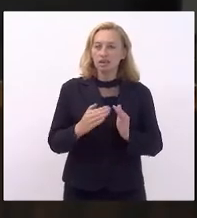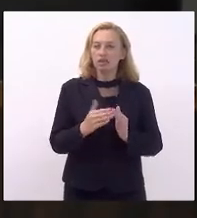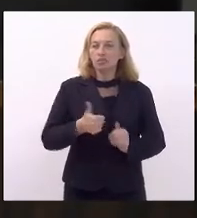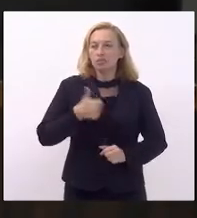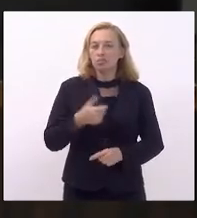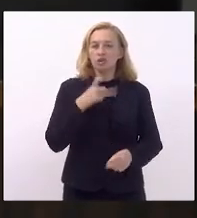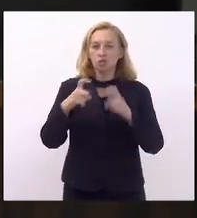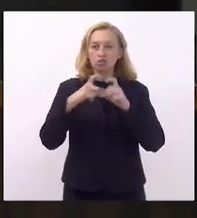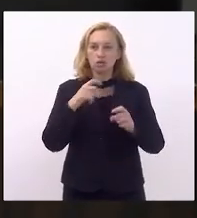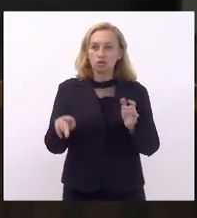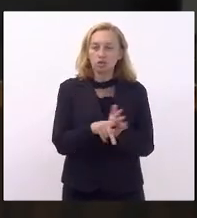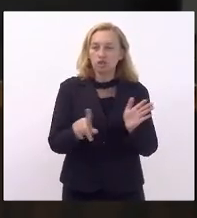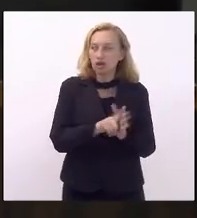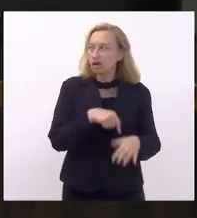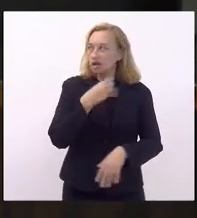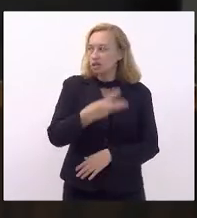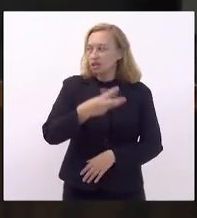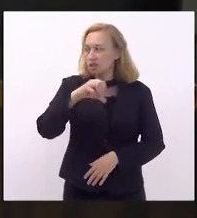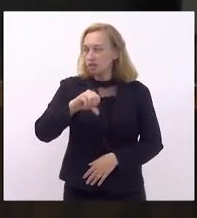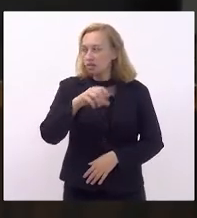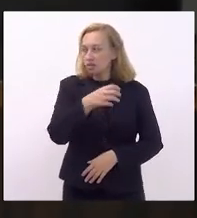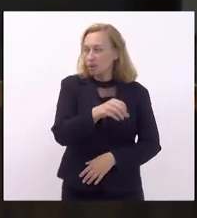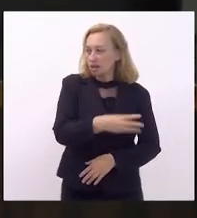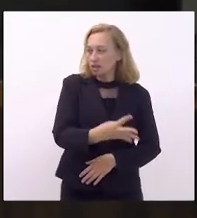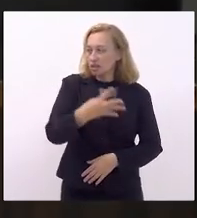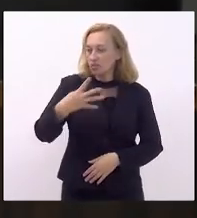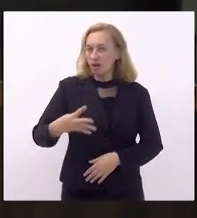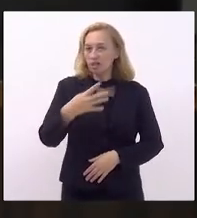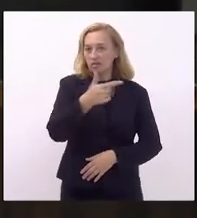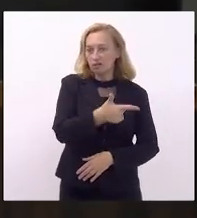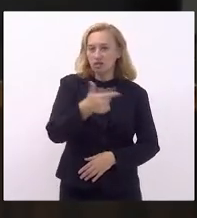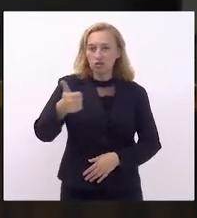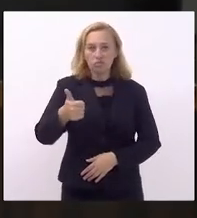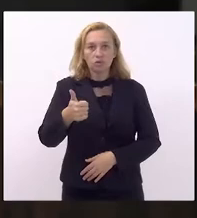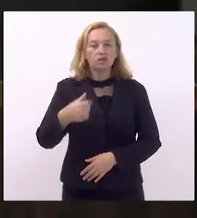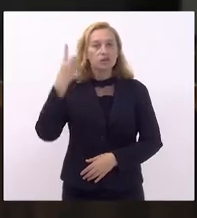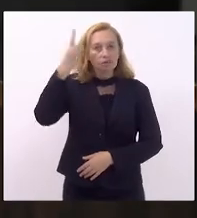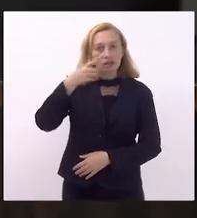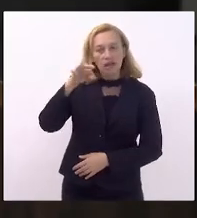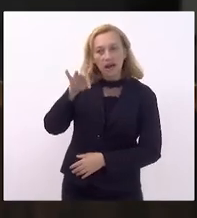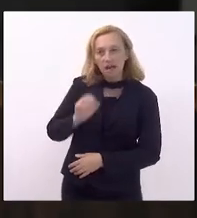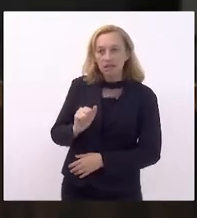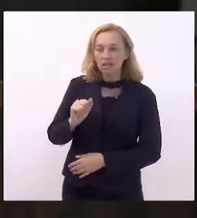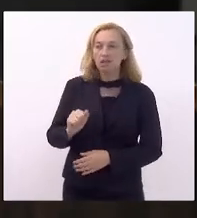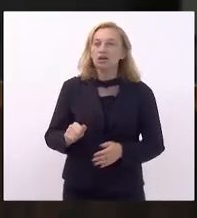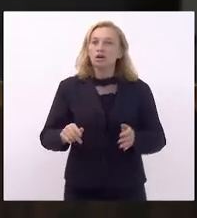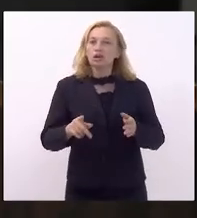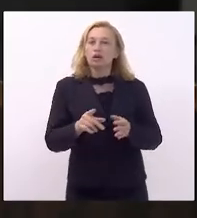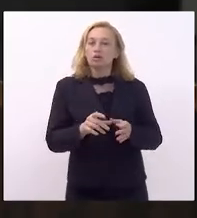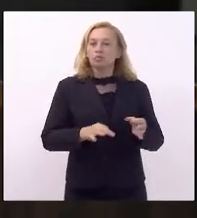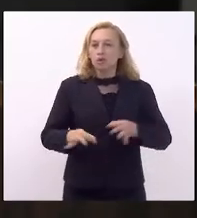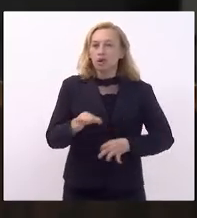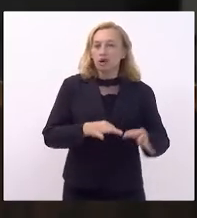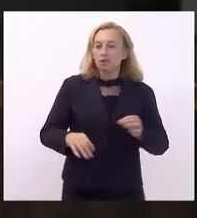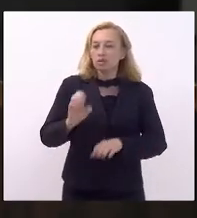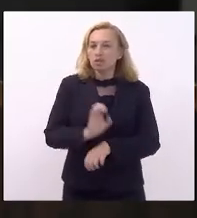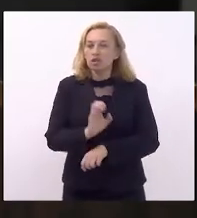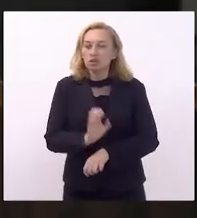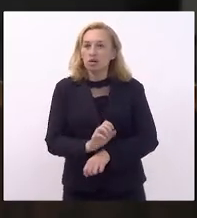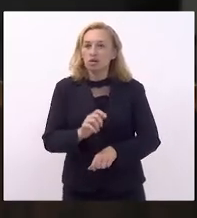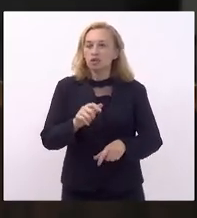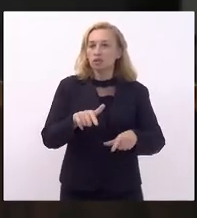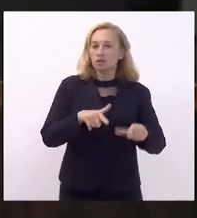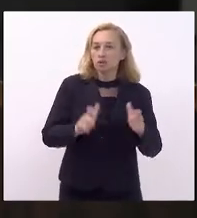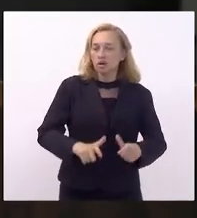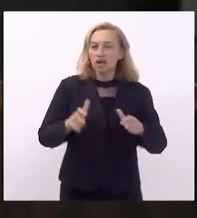discussão, projeto de lei 3944, de 21, de autoria do deputado Atila Nunes, que dispõe sobre o Programa Estadual de Pontos Populares de Trabalho